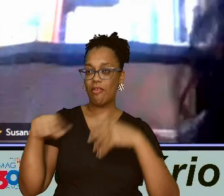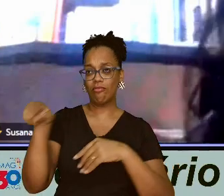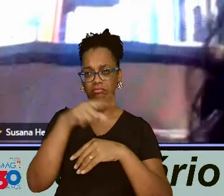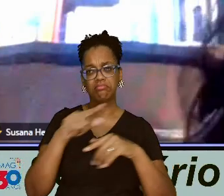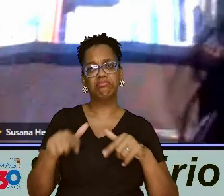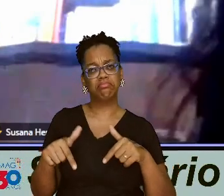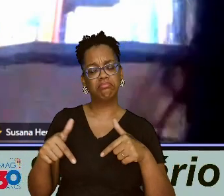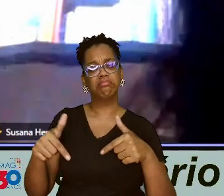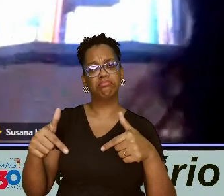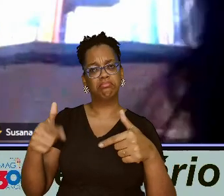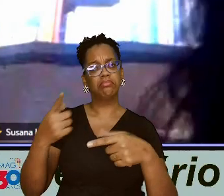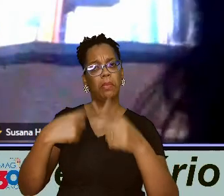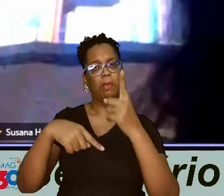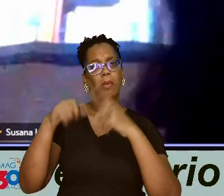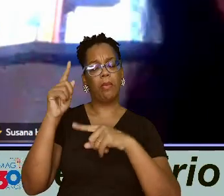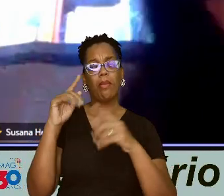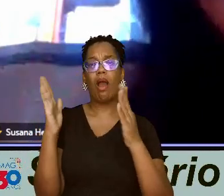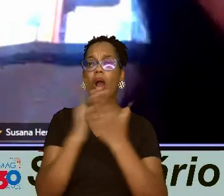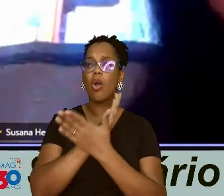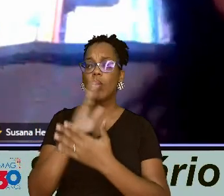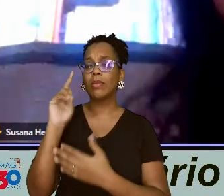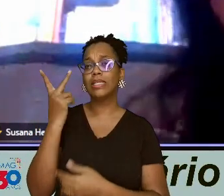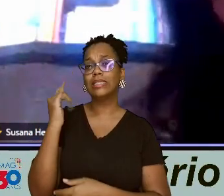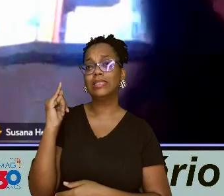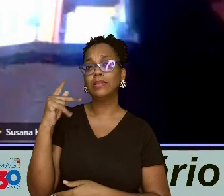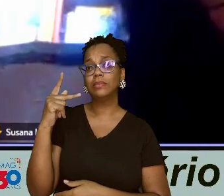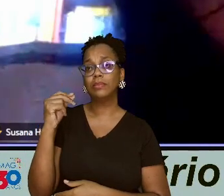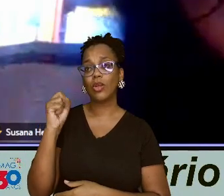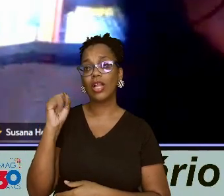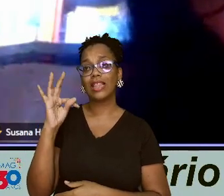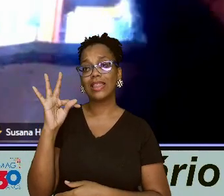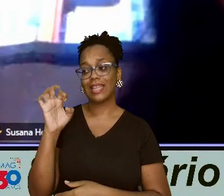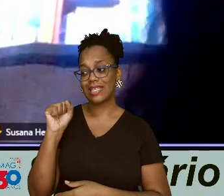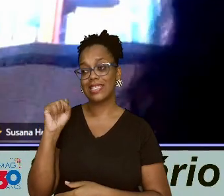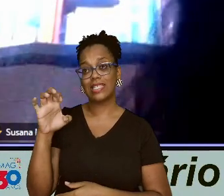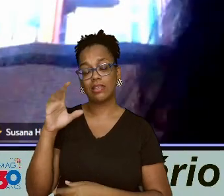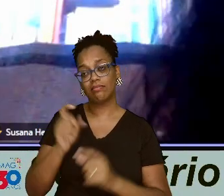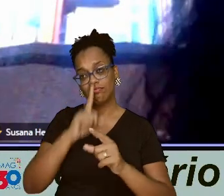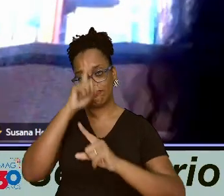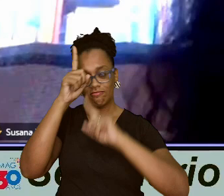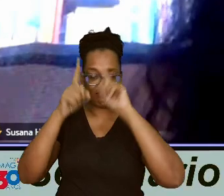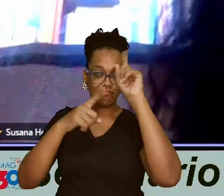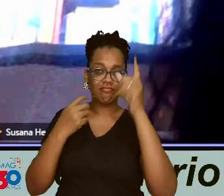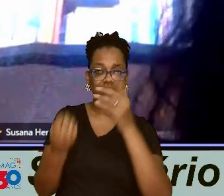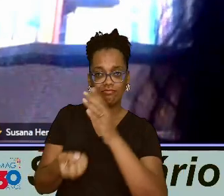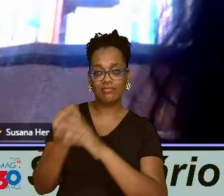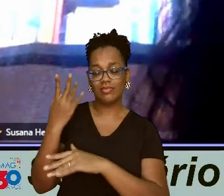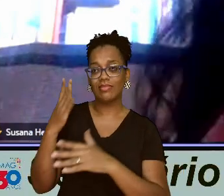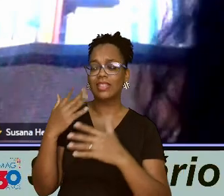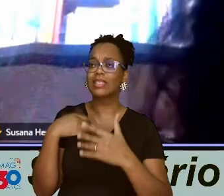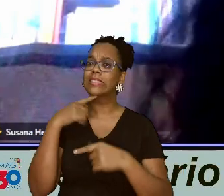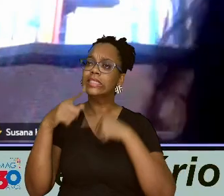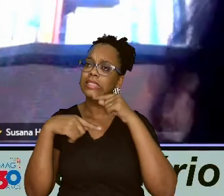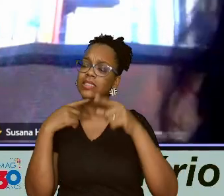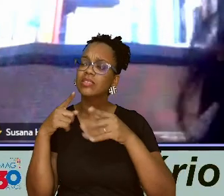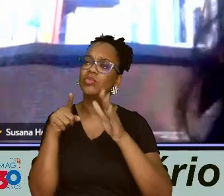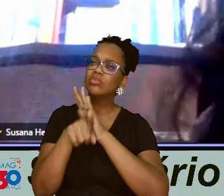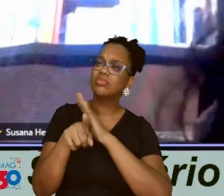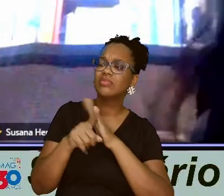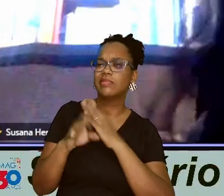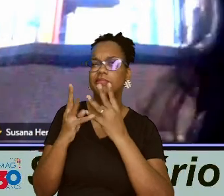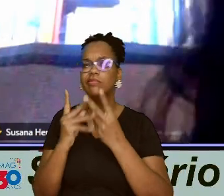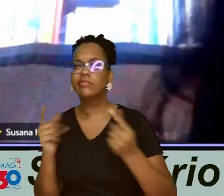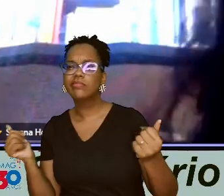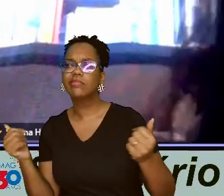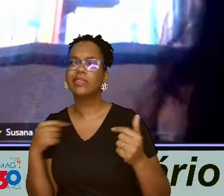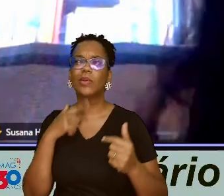avançando a partir de algumas hipóteses criadas ali, questionando alguns dados, porque às vezes você vem mesmo para desfazer aquilo que já foi,